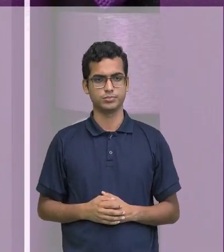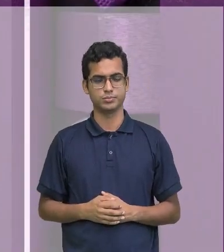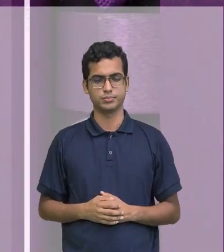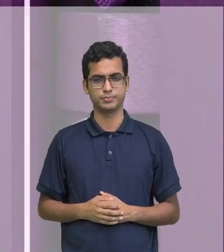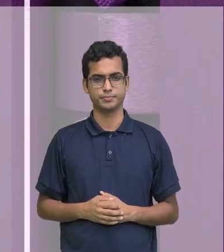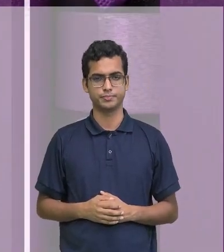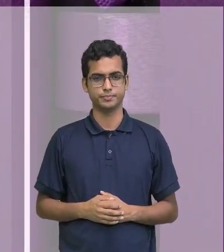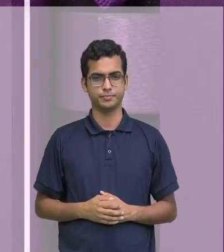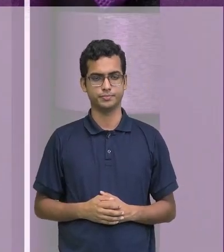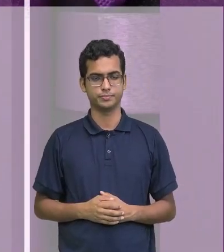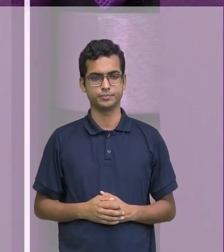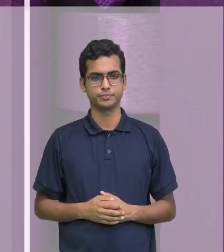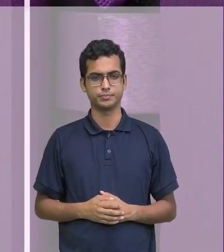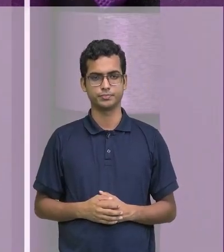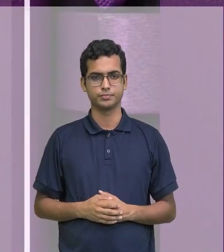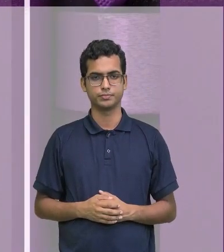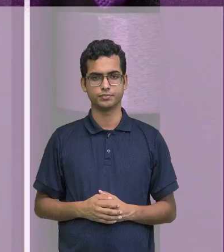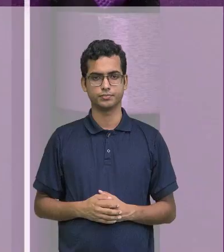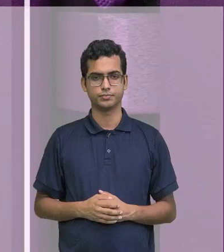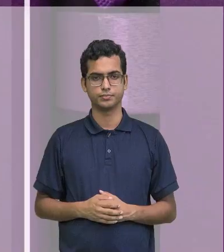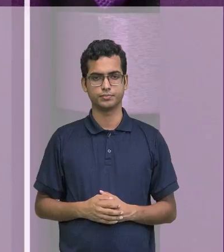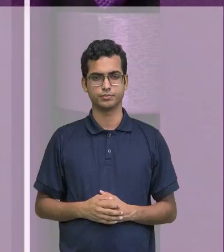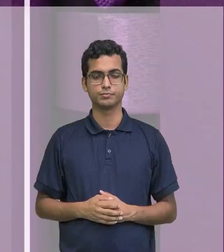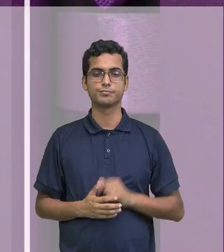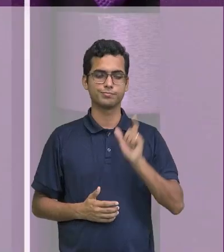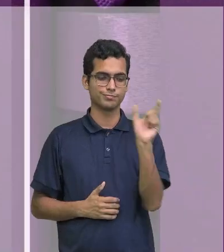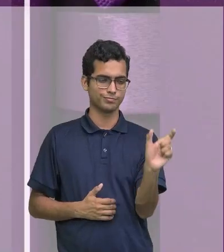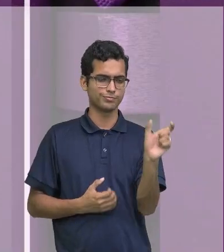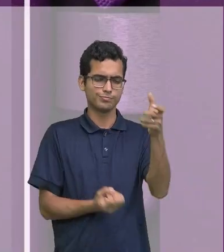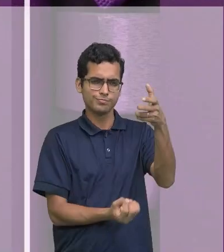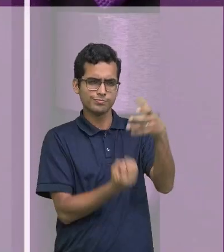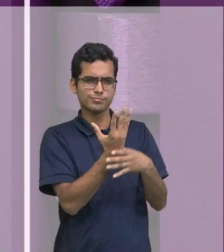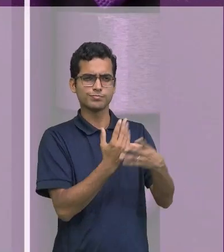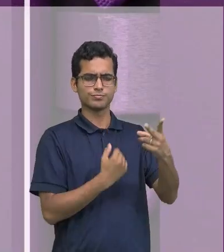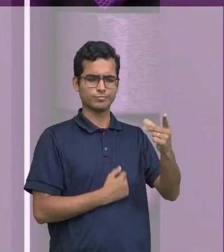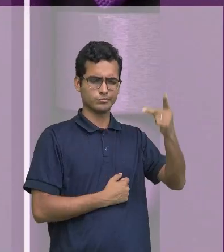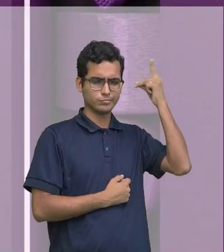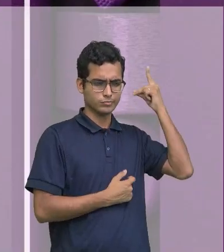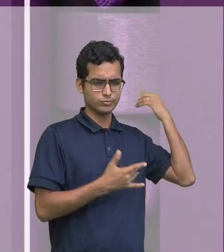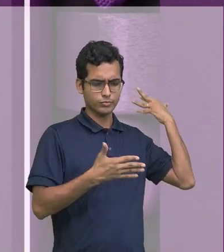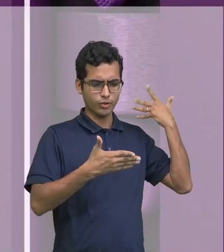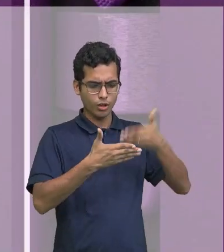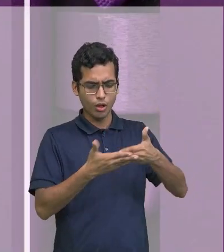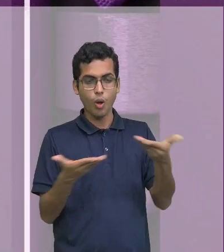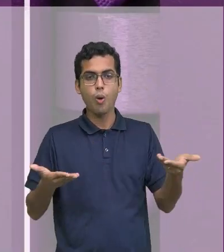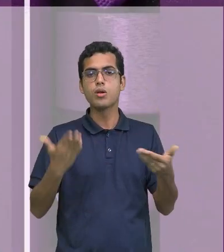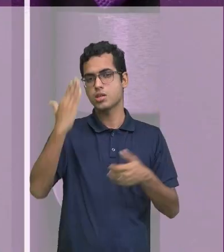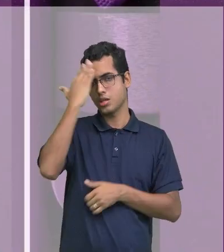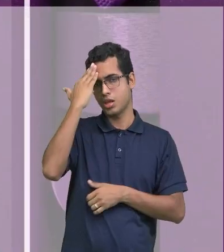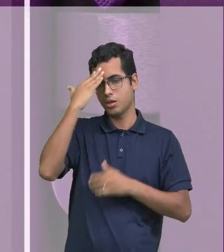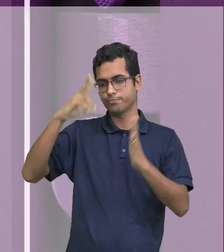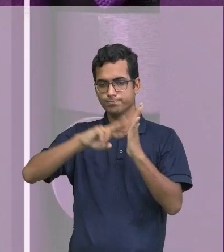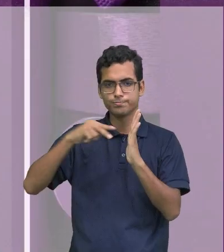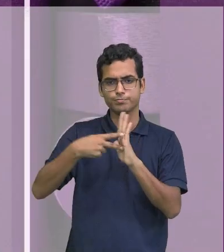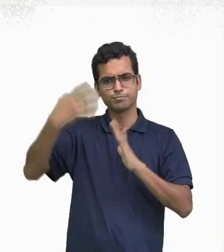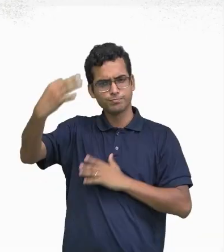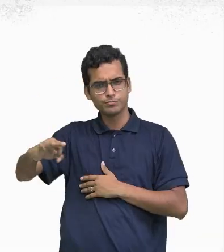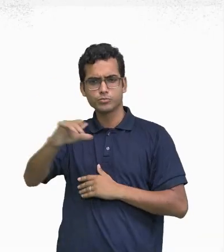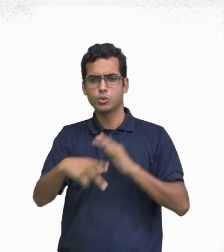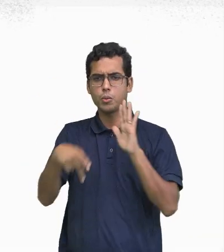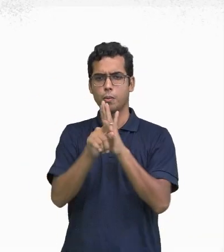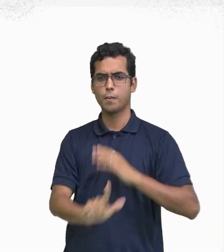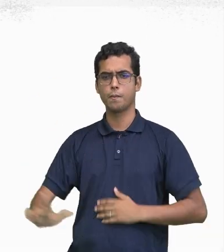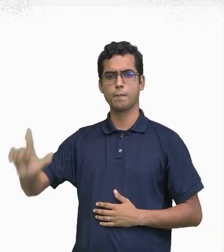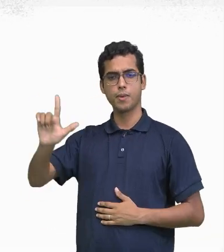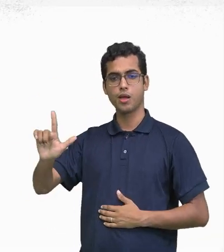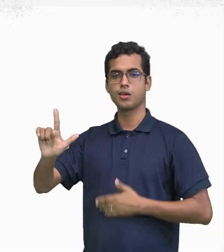vemos aí que a origem da palavra litro já foi há muito tempo atrás, mas que se aplica ainda hoje. Mas é interessante que você saiba também o seguinte, observe